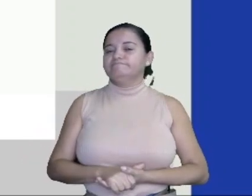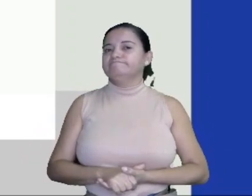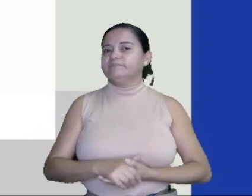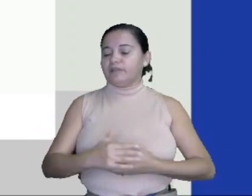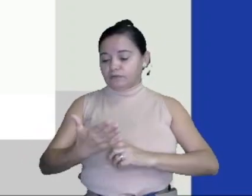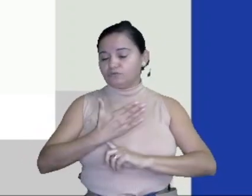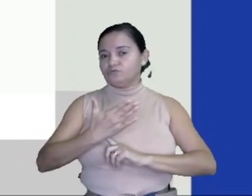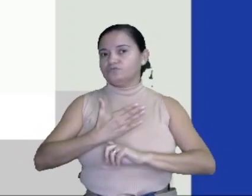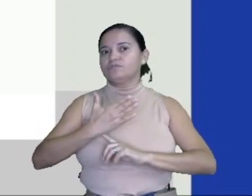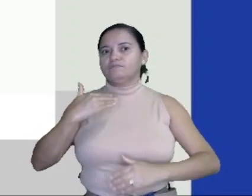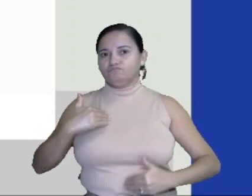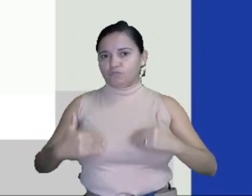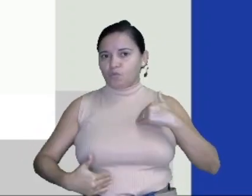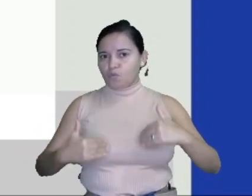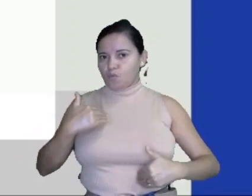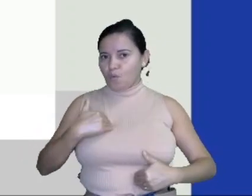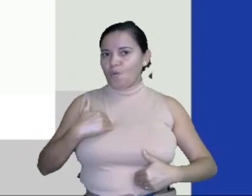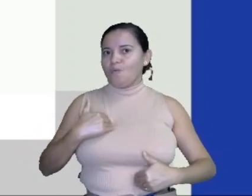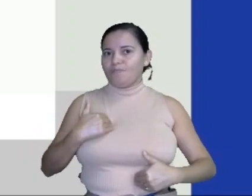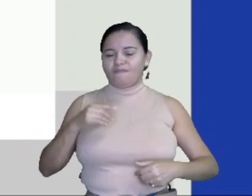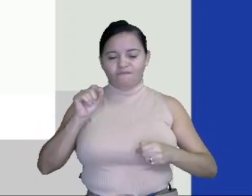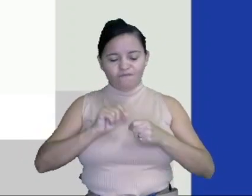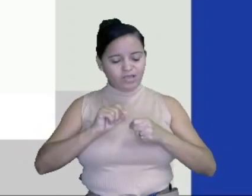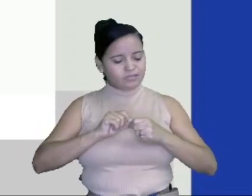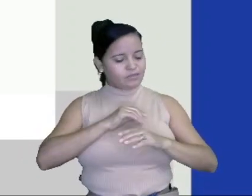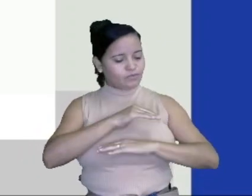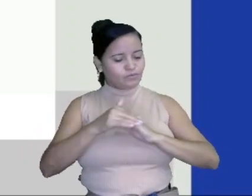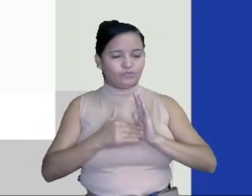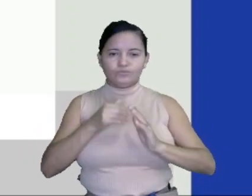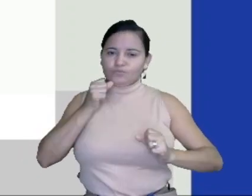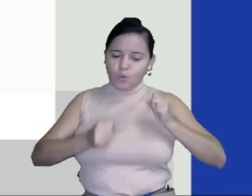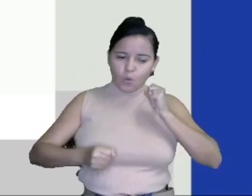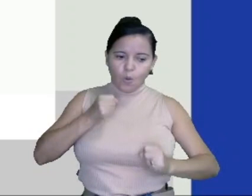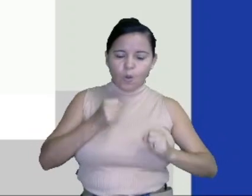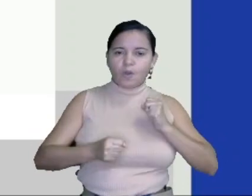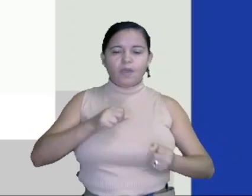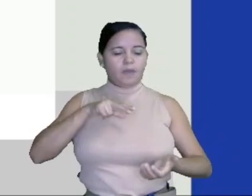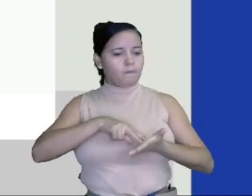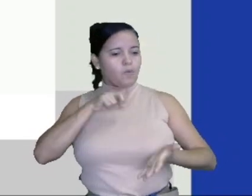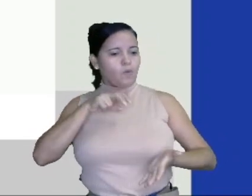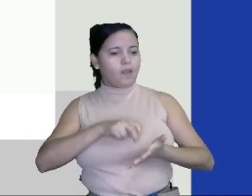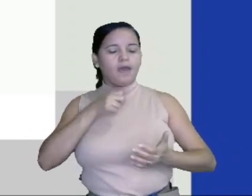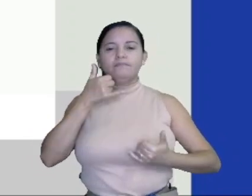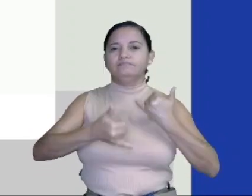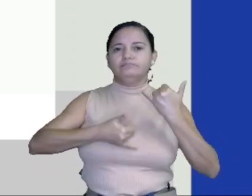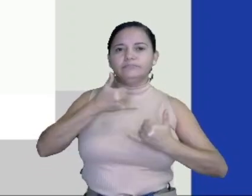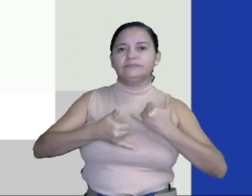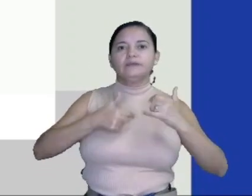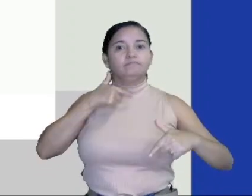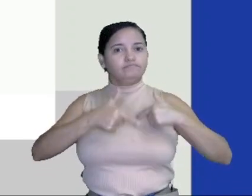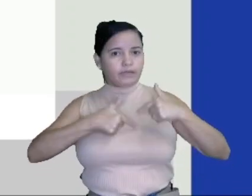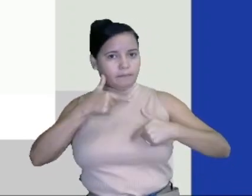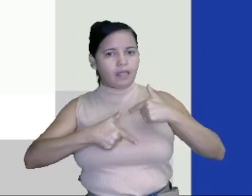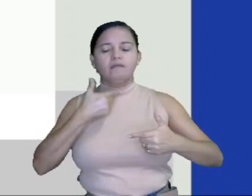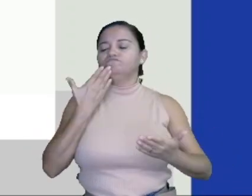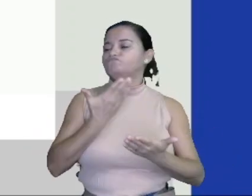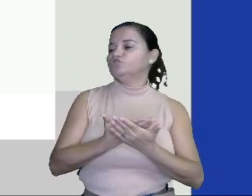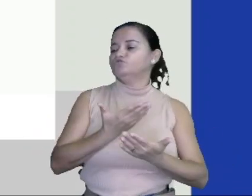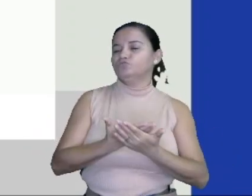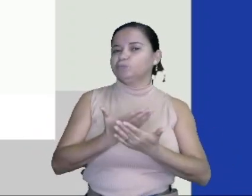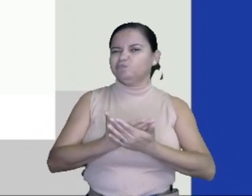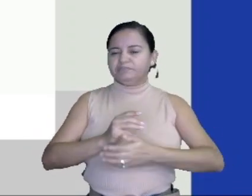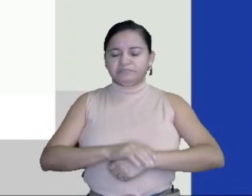nosso corpo realizar atividades diárias, correr, pular, dançar, brincar, trabalhar, estudar.